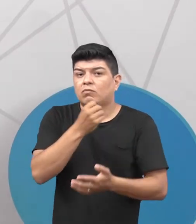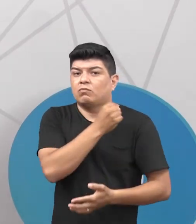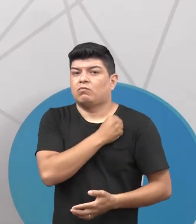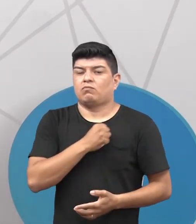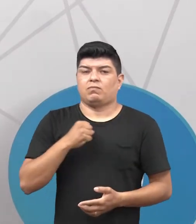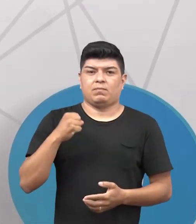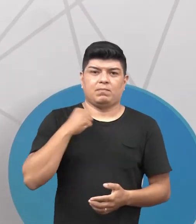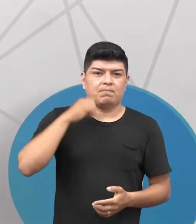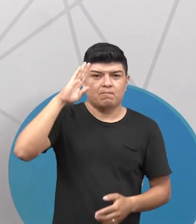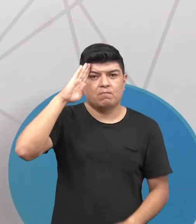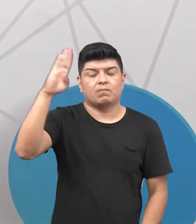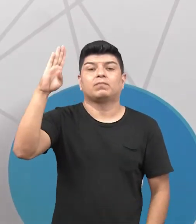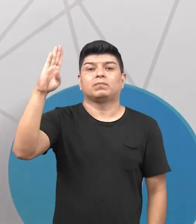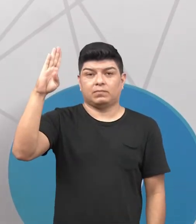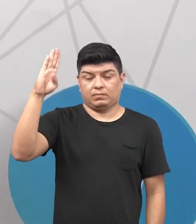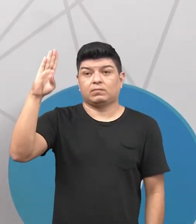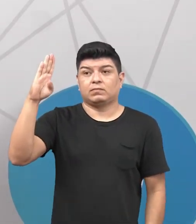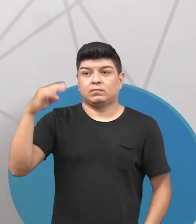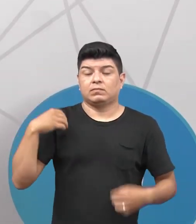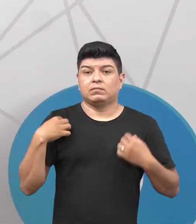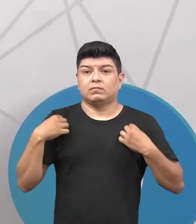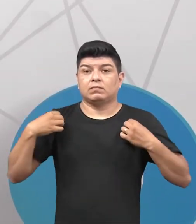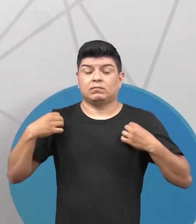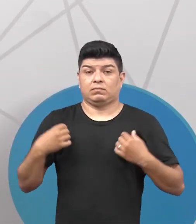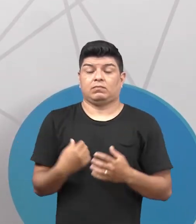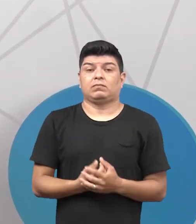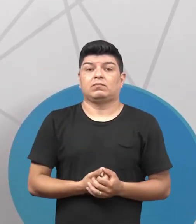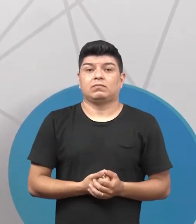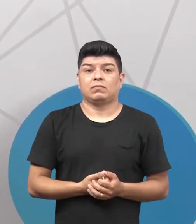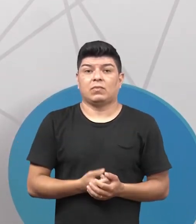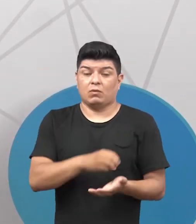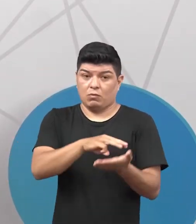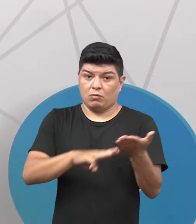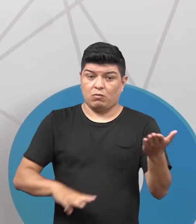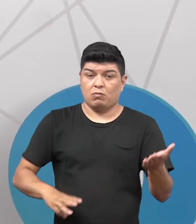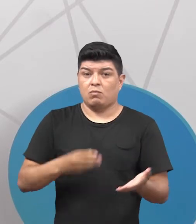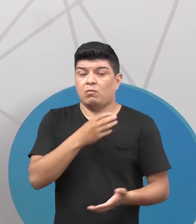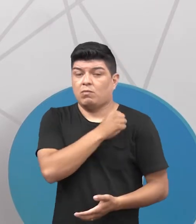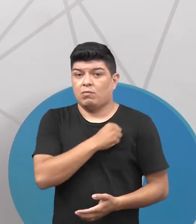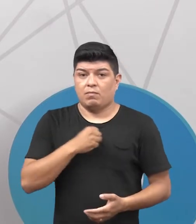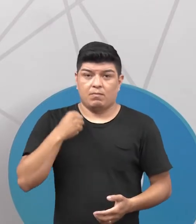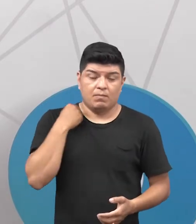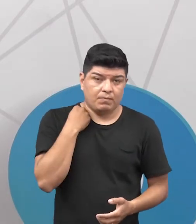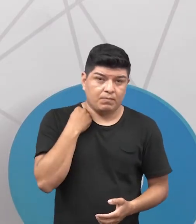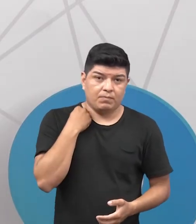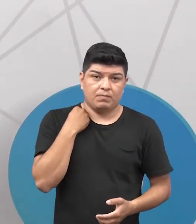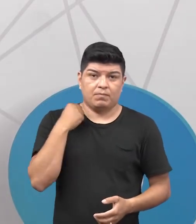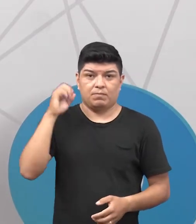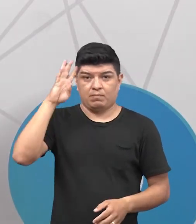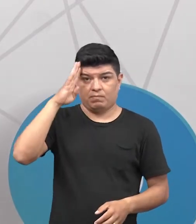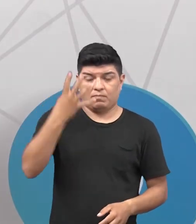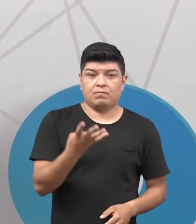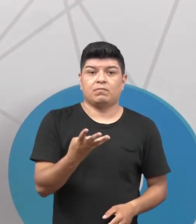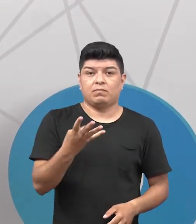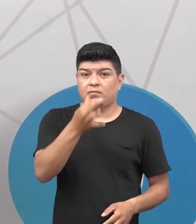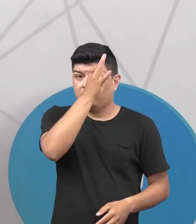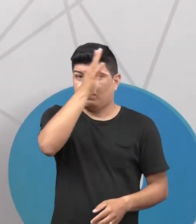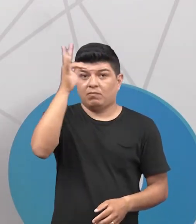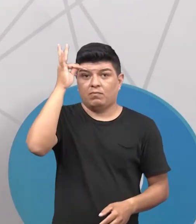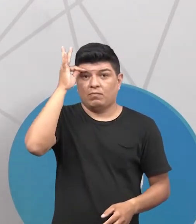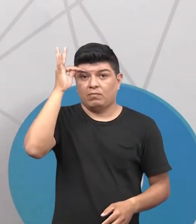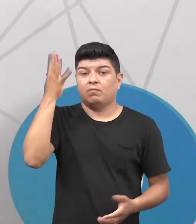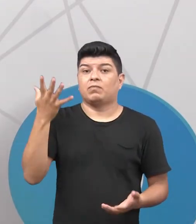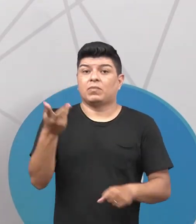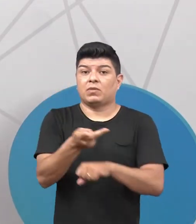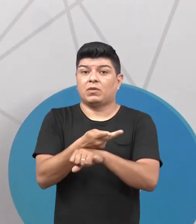elas são fundamentais. Então, nesse aspecto, o método socrático leva a gente a tomar uma atitude filosófica que é a